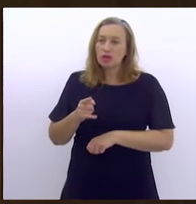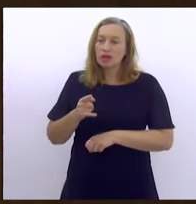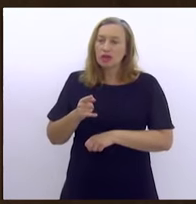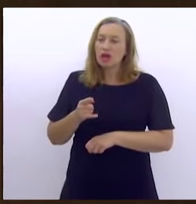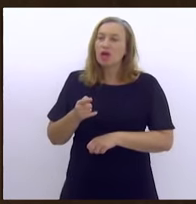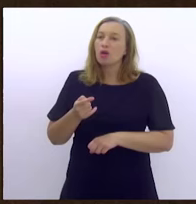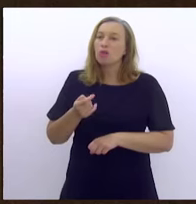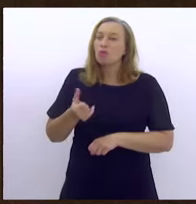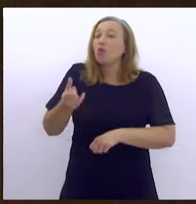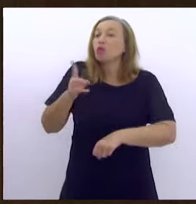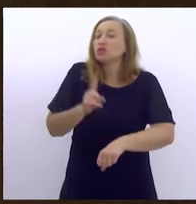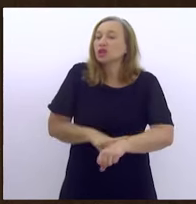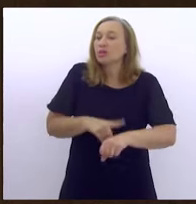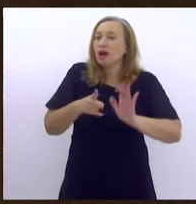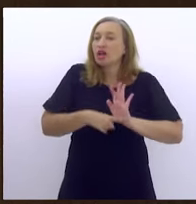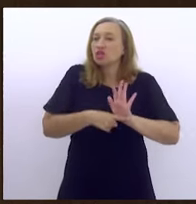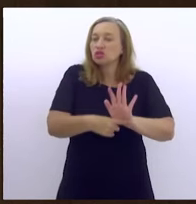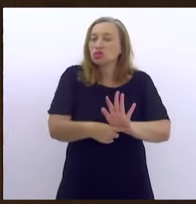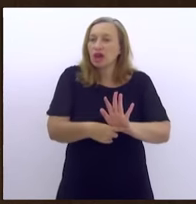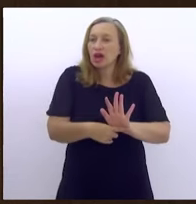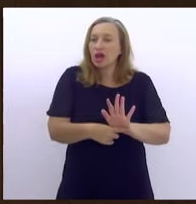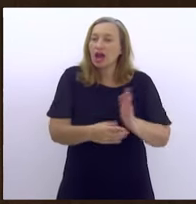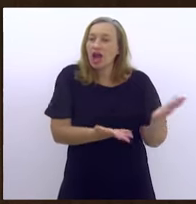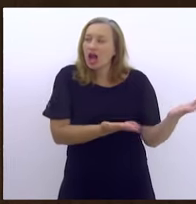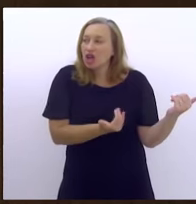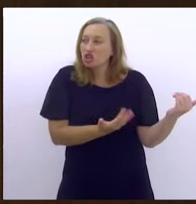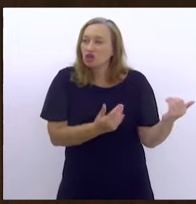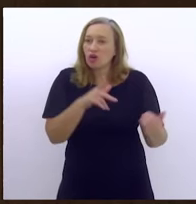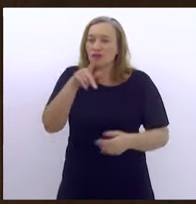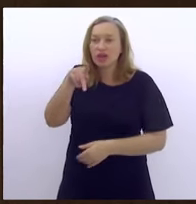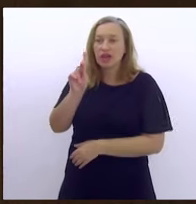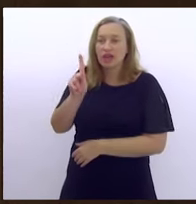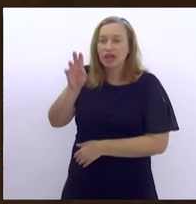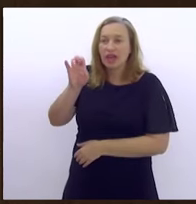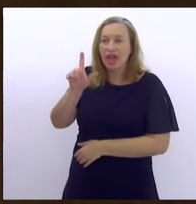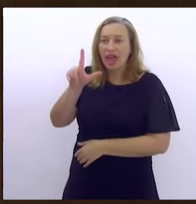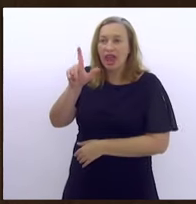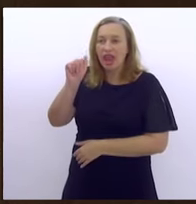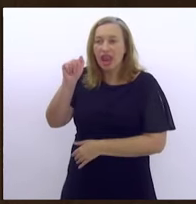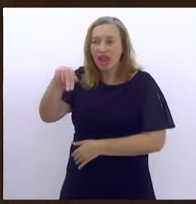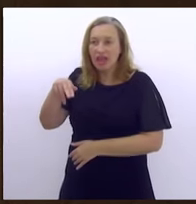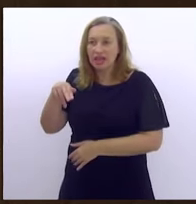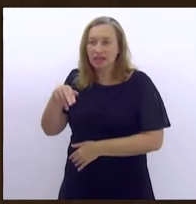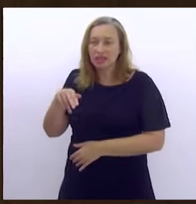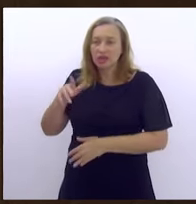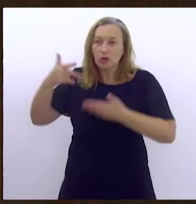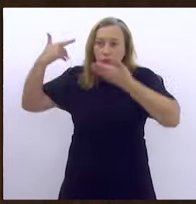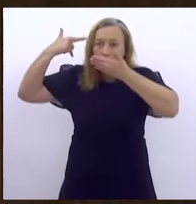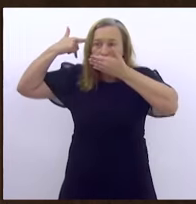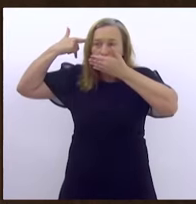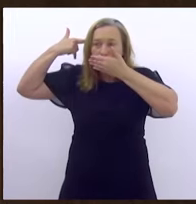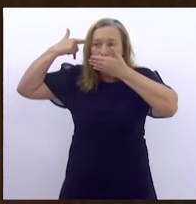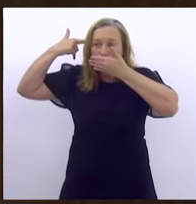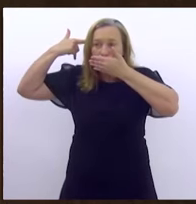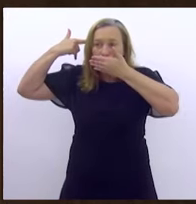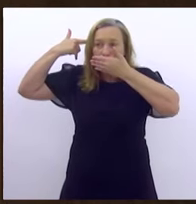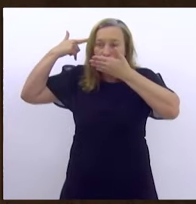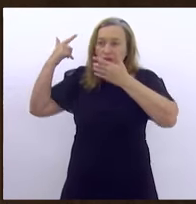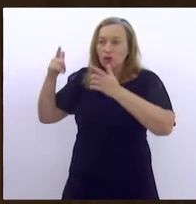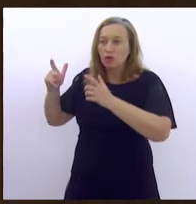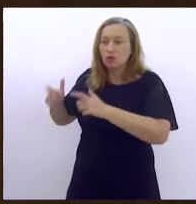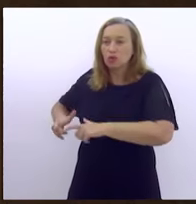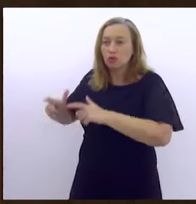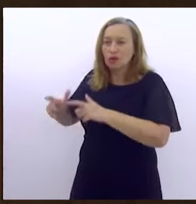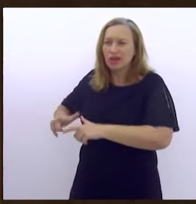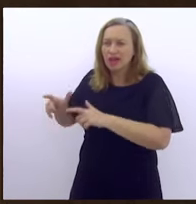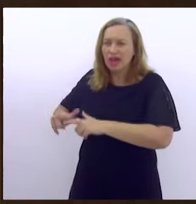libertar a jovem Kellen, que tinha sido sequestrada, e seu cativeiro estava na